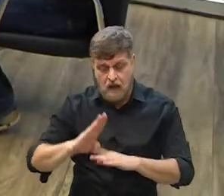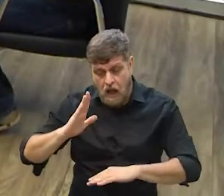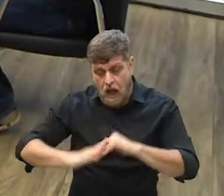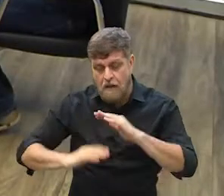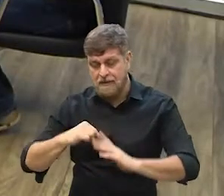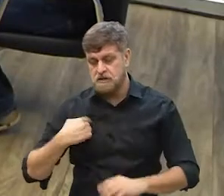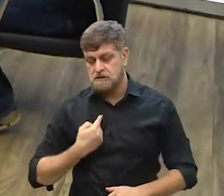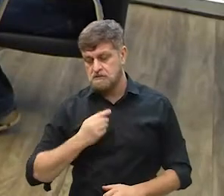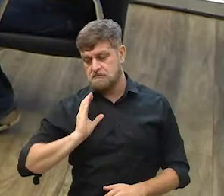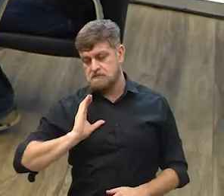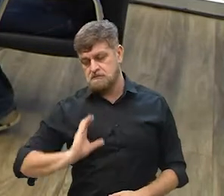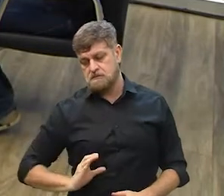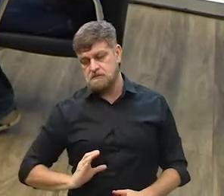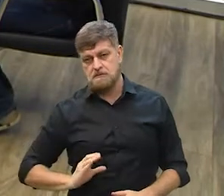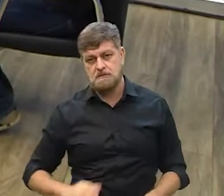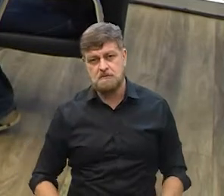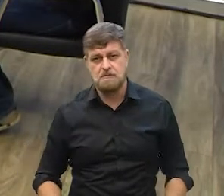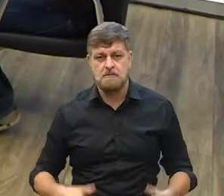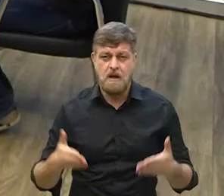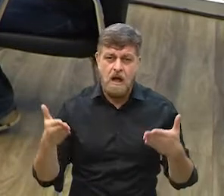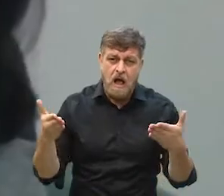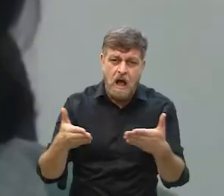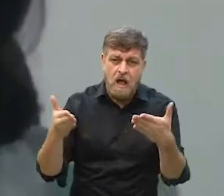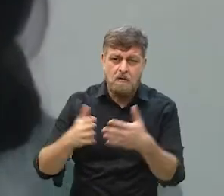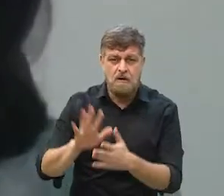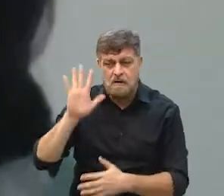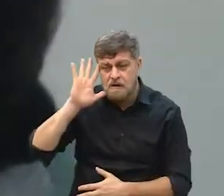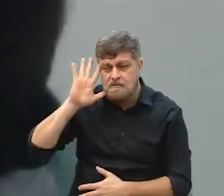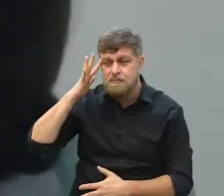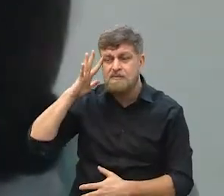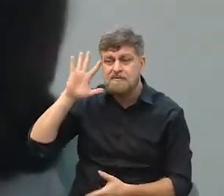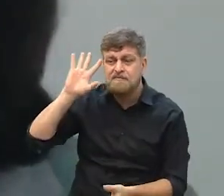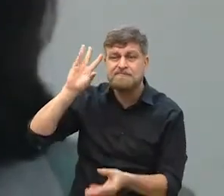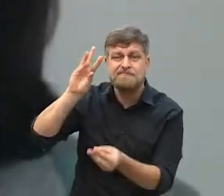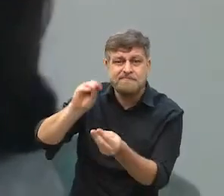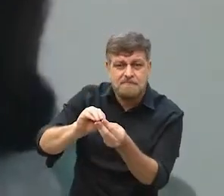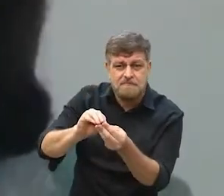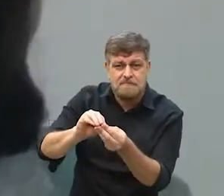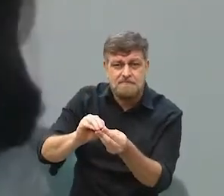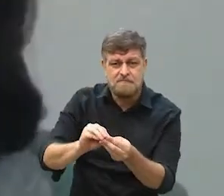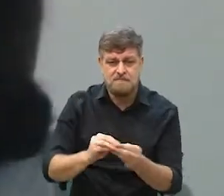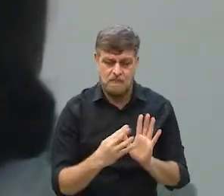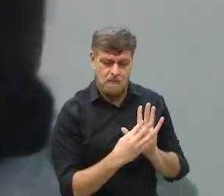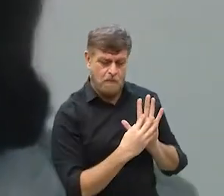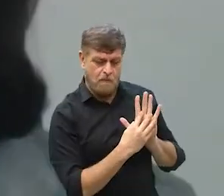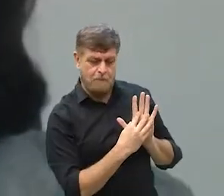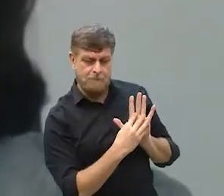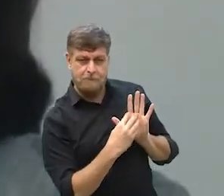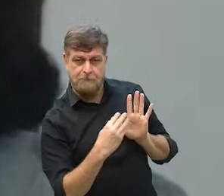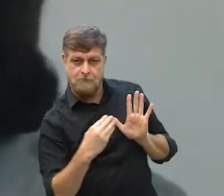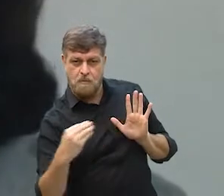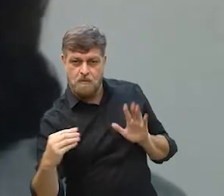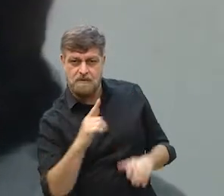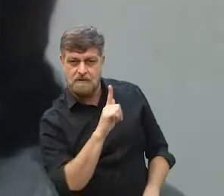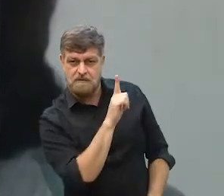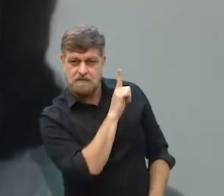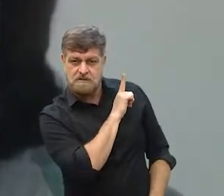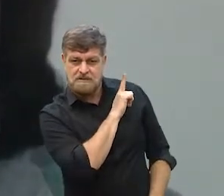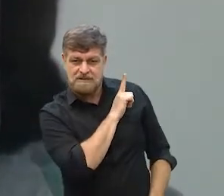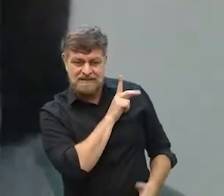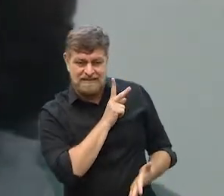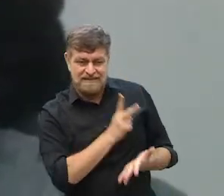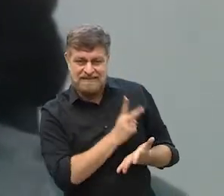nossa cidadania. Agora, os resultados disso, né? O nosso modelo de gestão é sempre